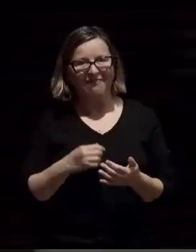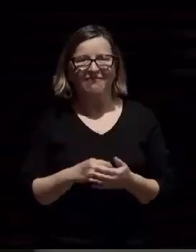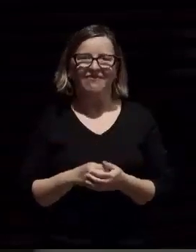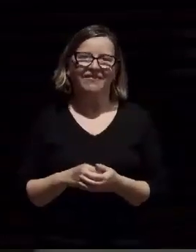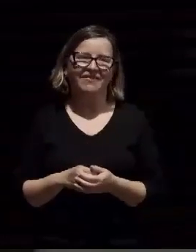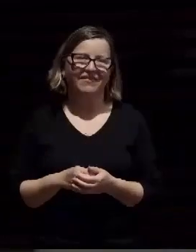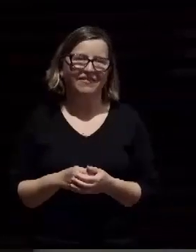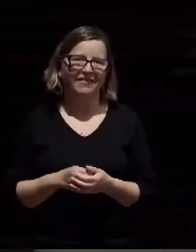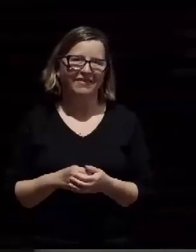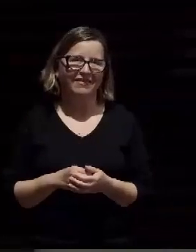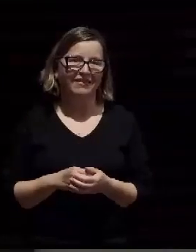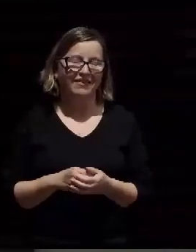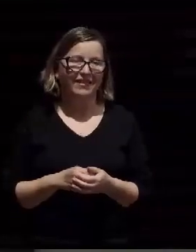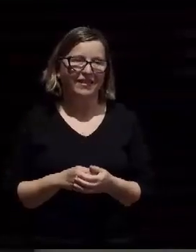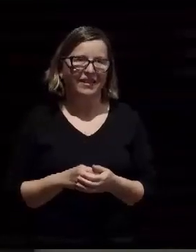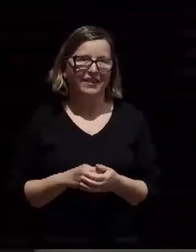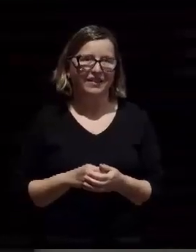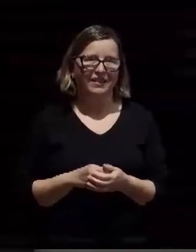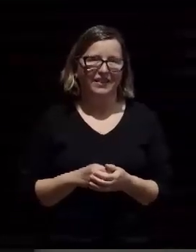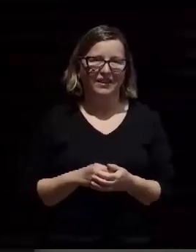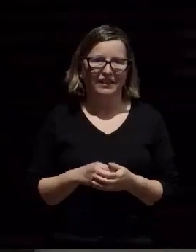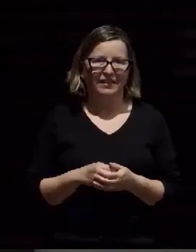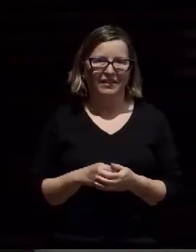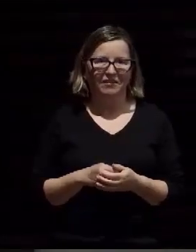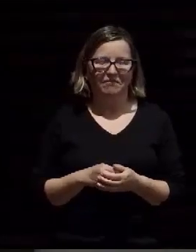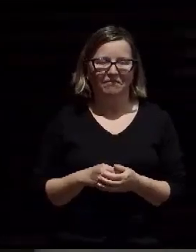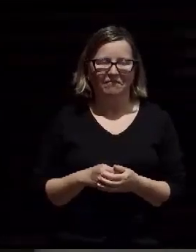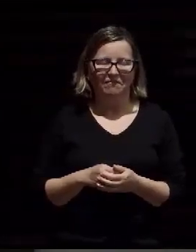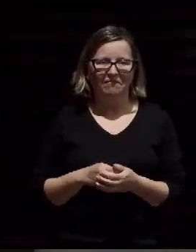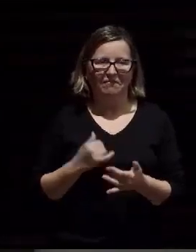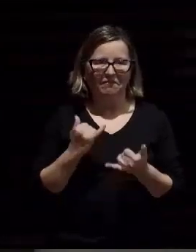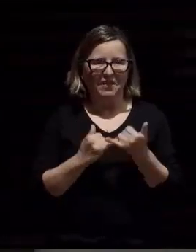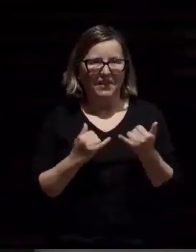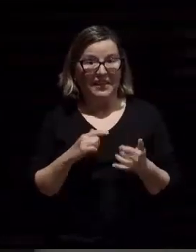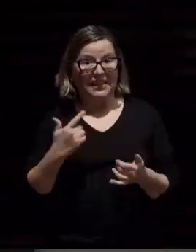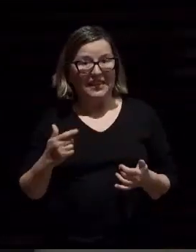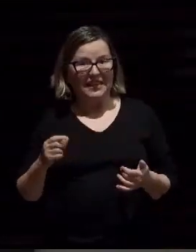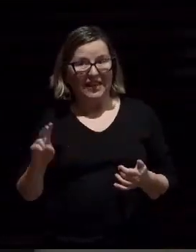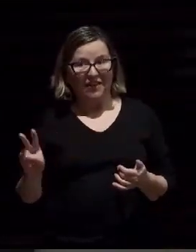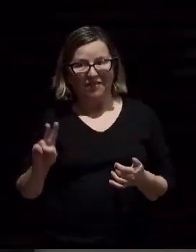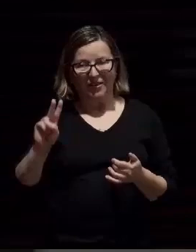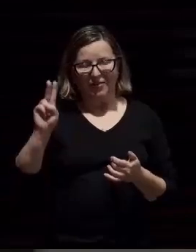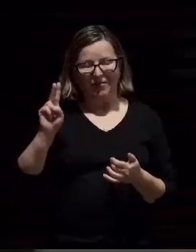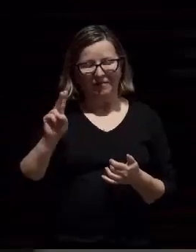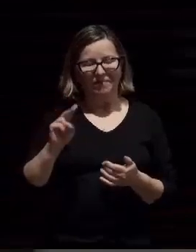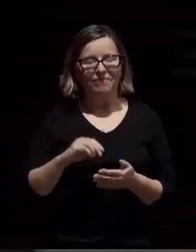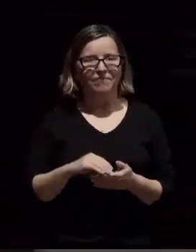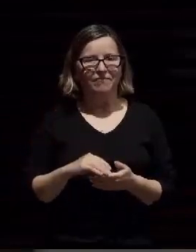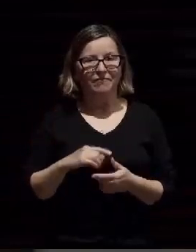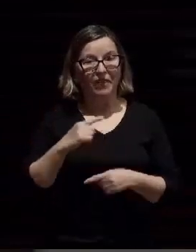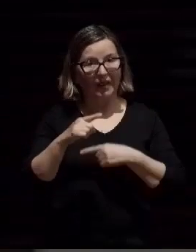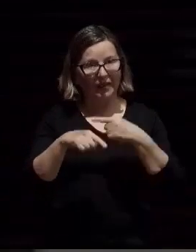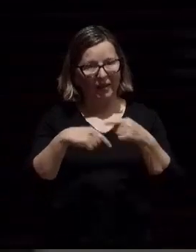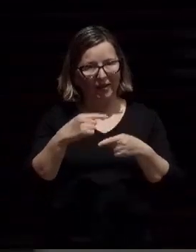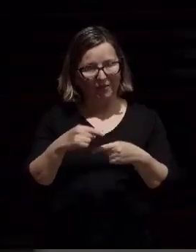Seria uma linguagem sem qualquer valor. Mais tarde,